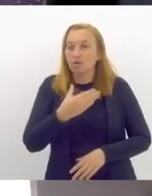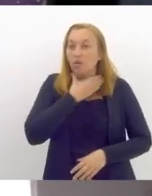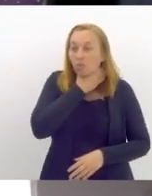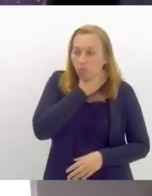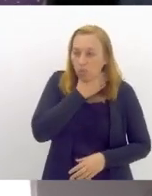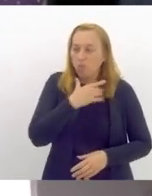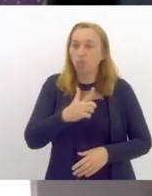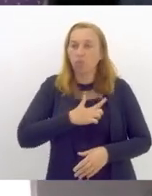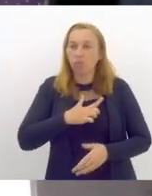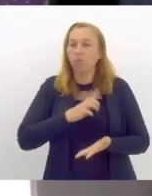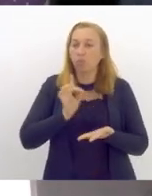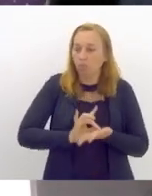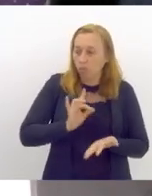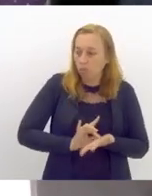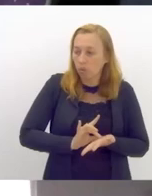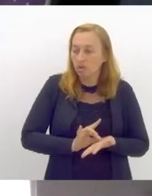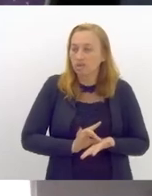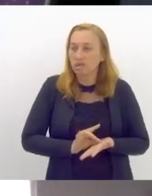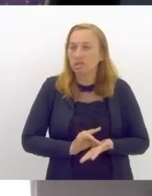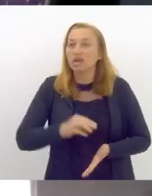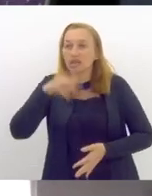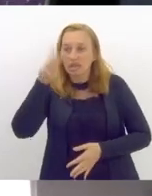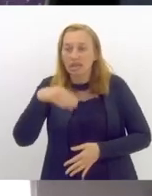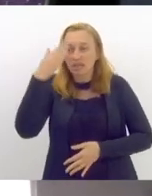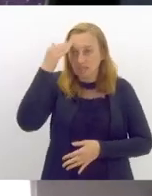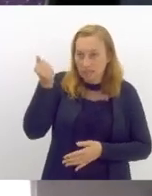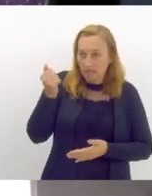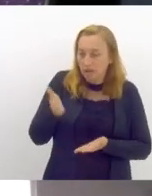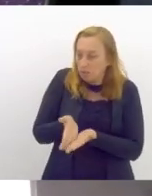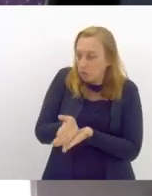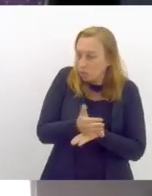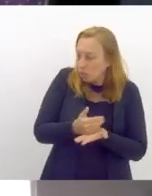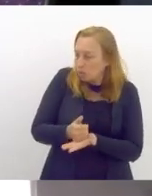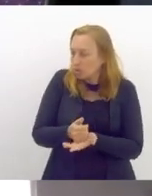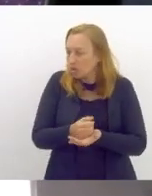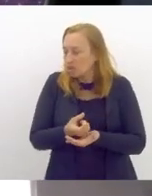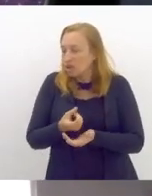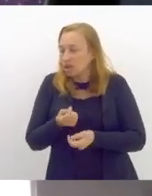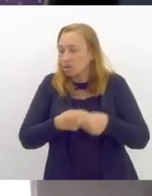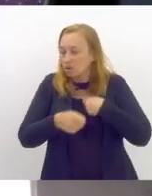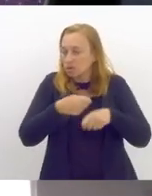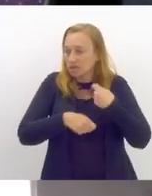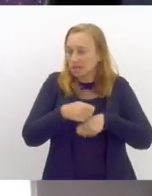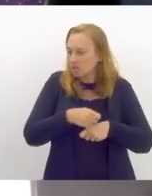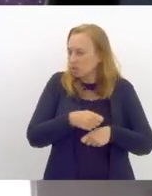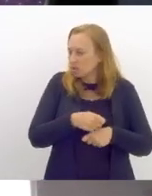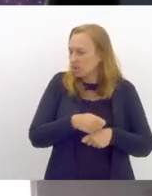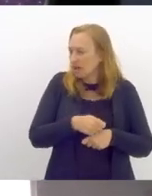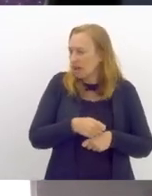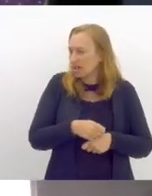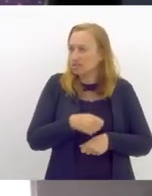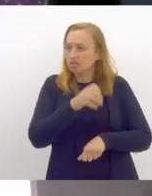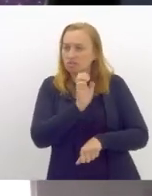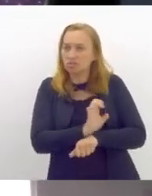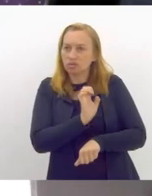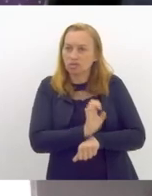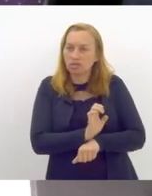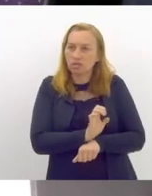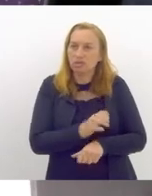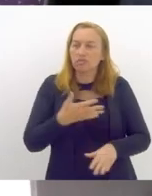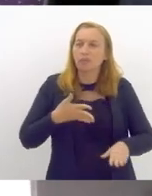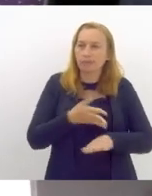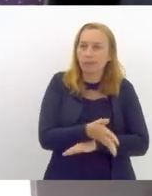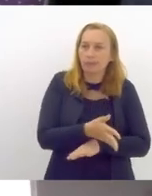aqui e é verdade quem sabe da arrecadação quem estuda economia do Estado isso vai chegar e essa